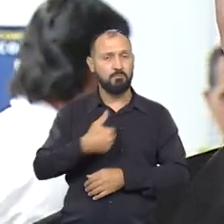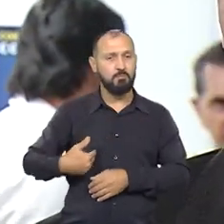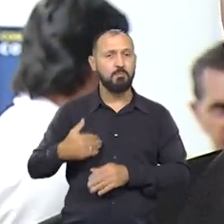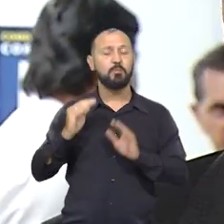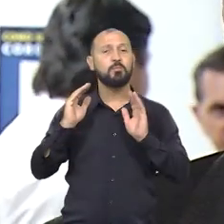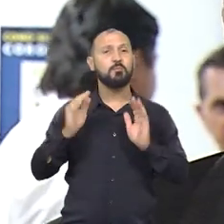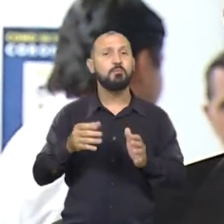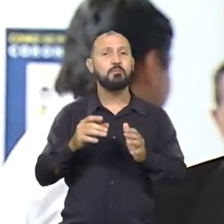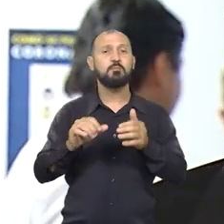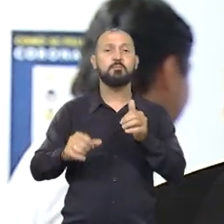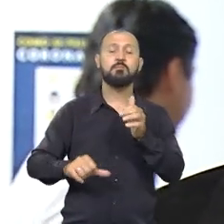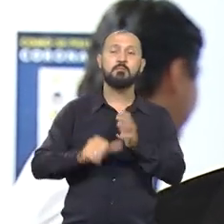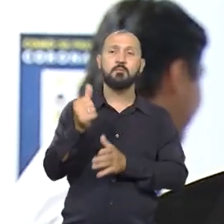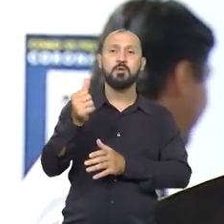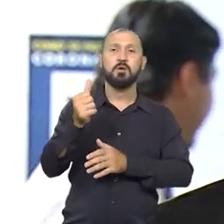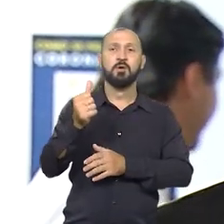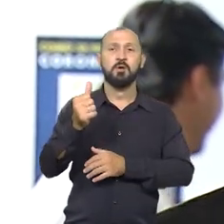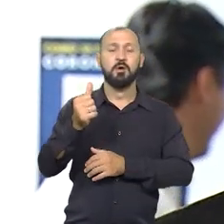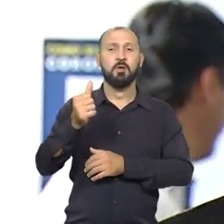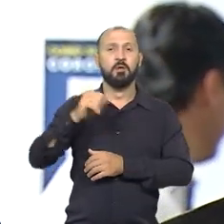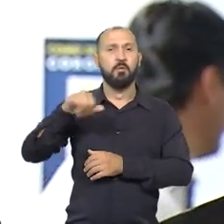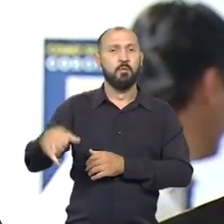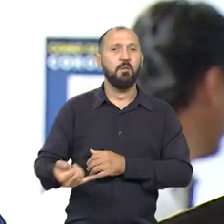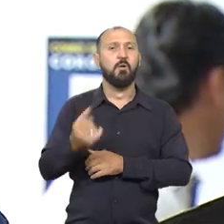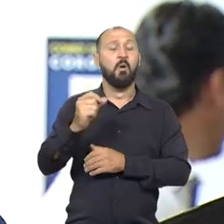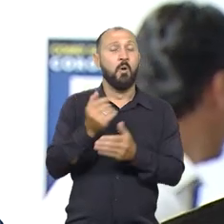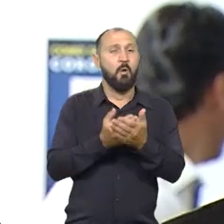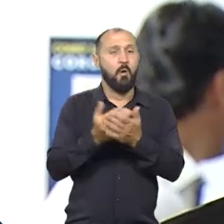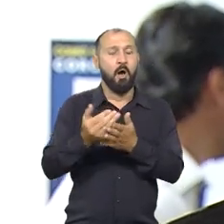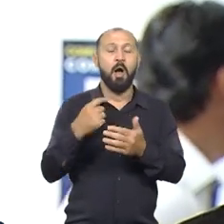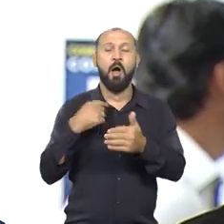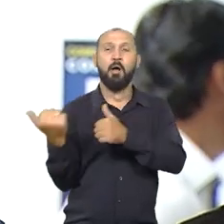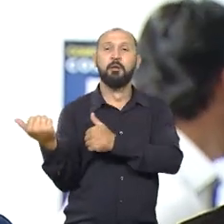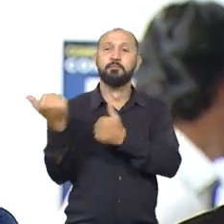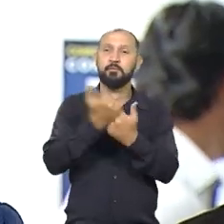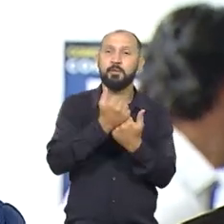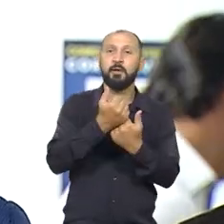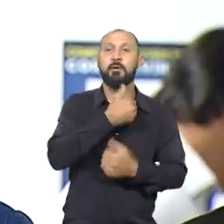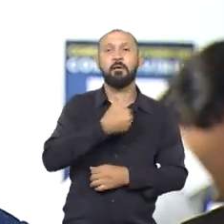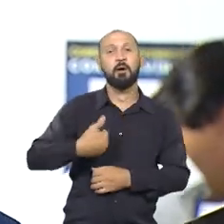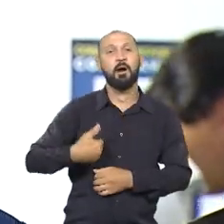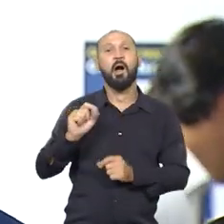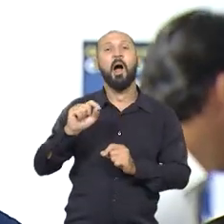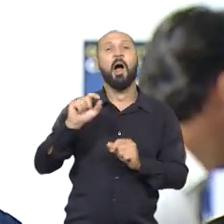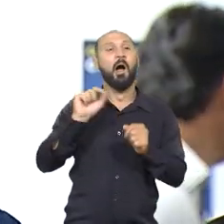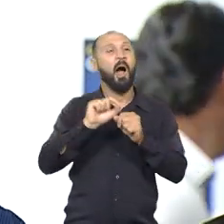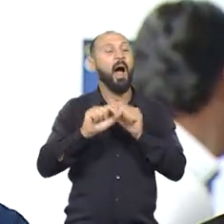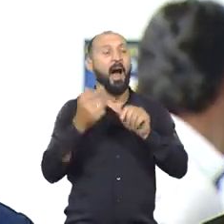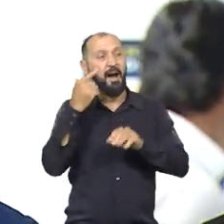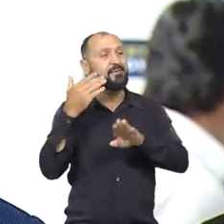a primeira oportunidade que eu tenho iniciando hoje a transição de governo de